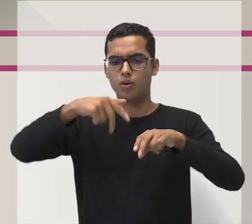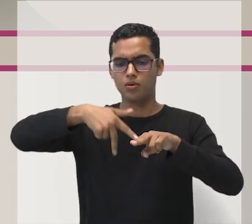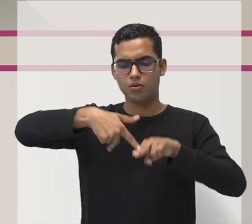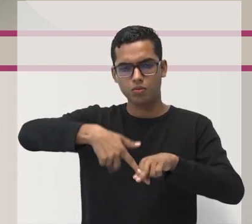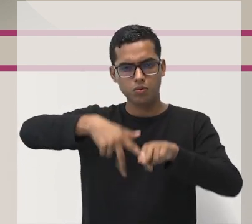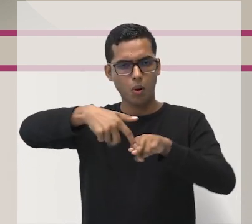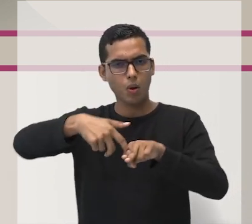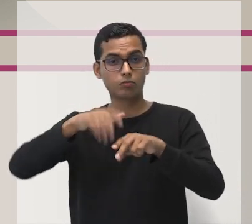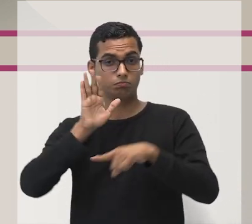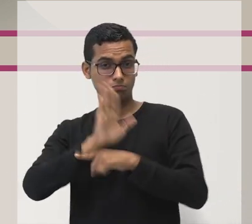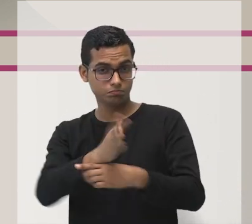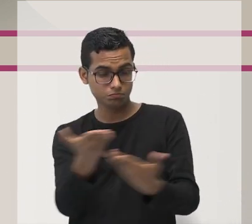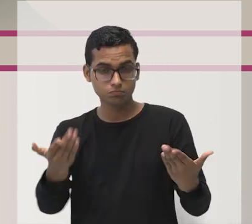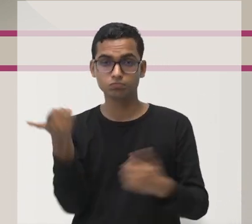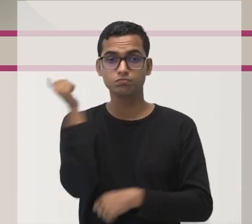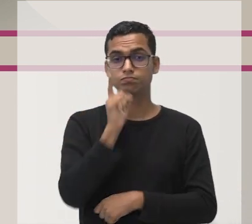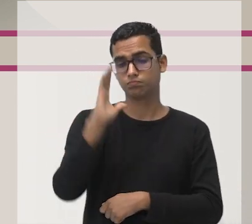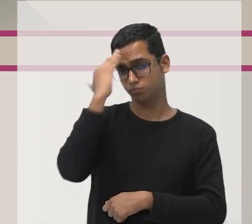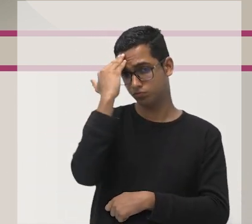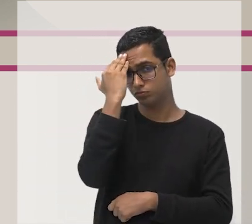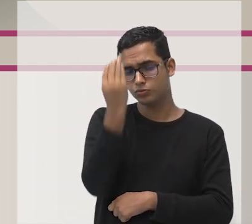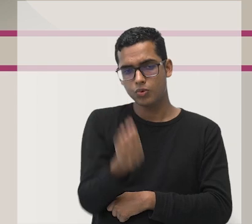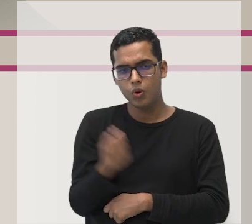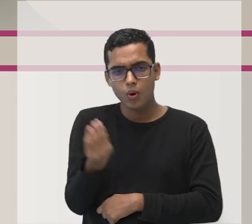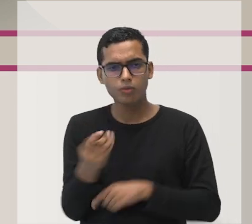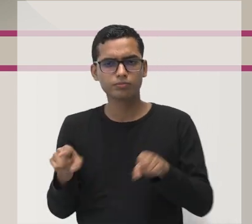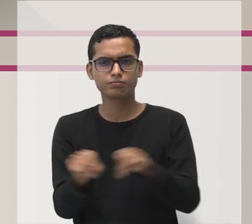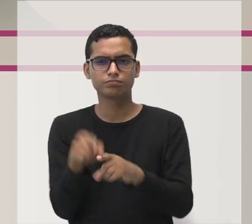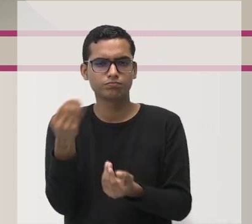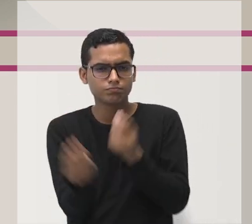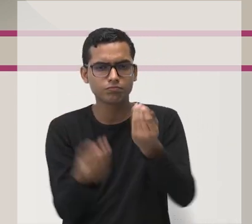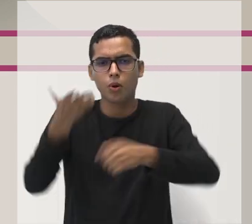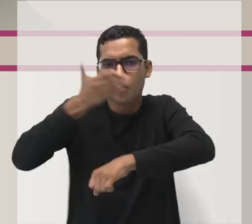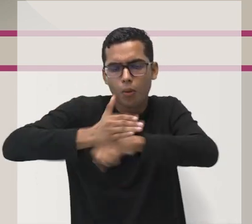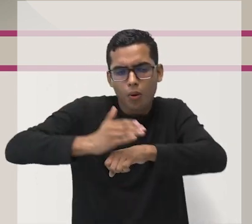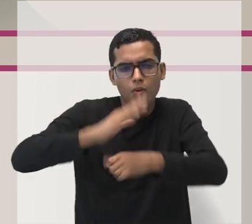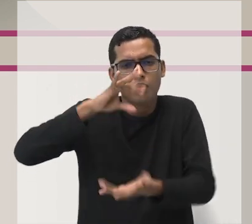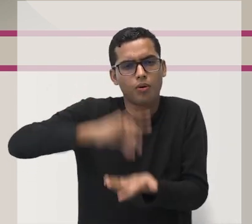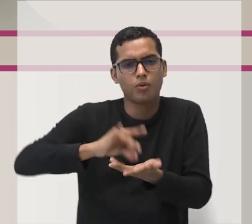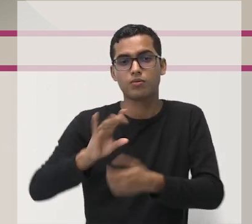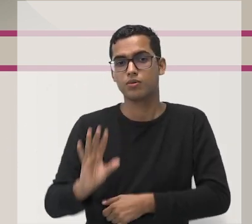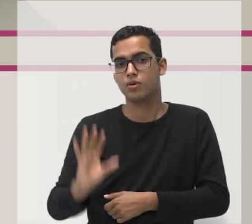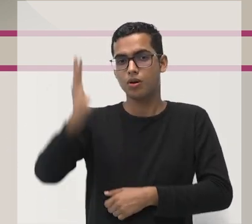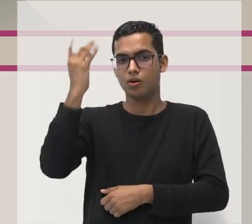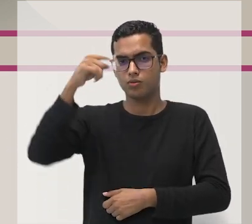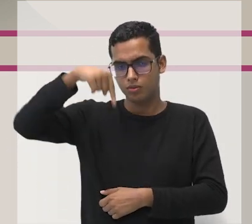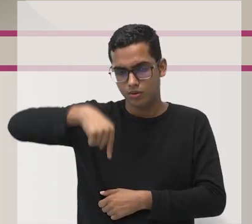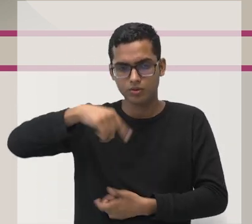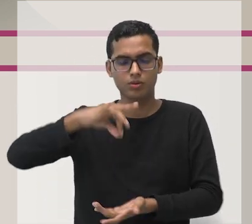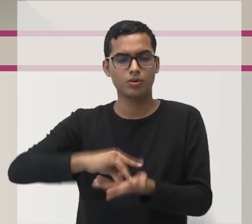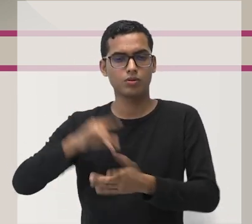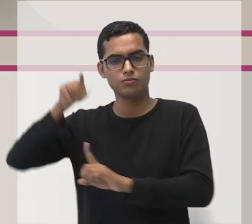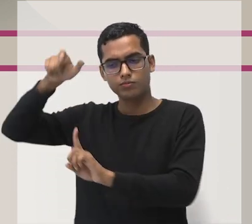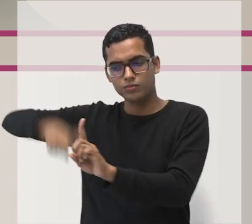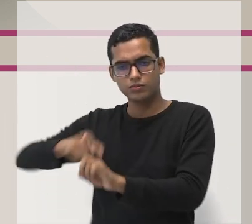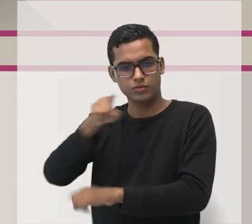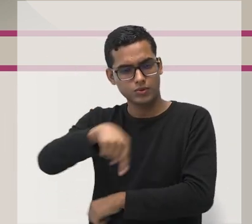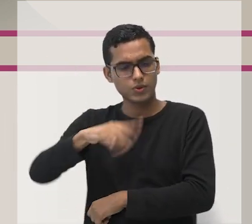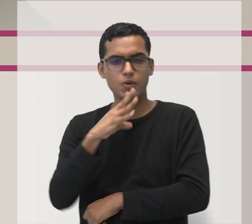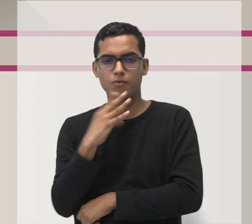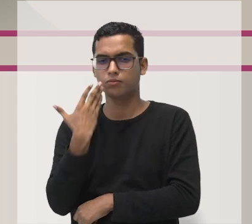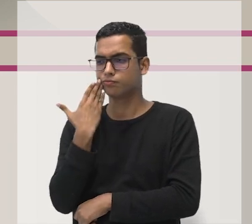ajudar vocês a conhecer, a saber qual é essa prática que ocorre aqui, eu trouxe um personagem que eu quero que